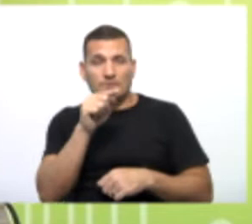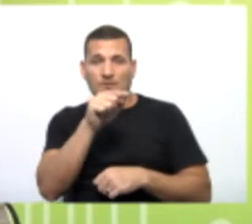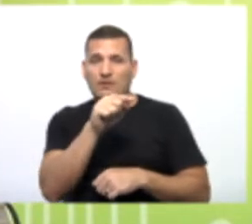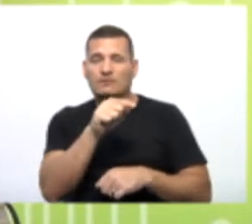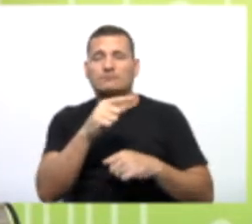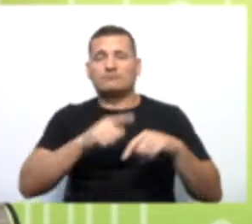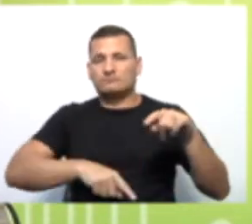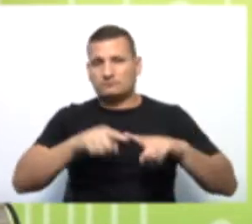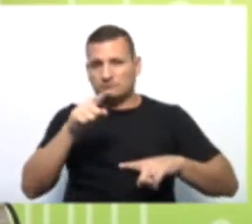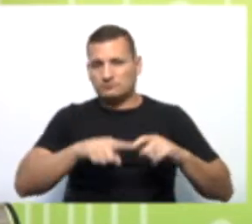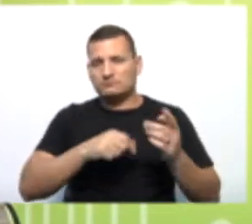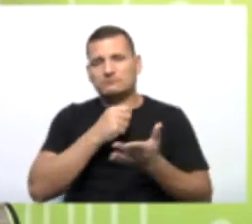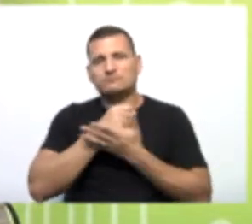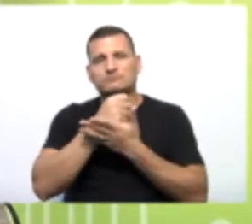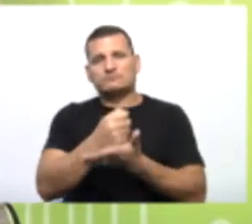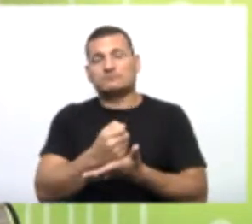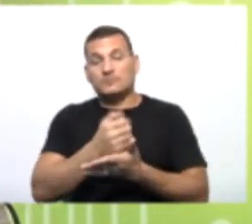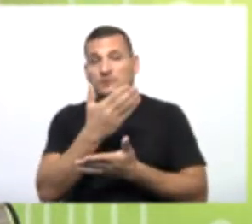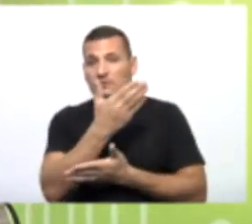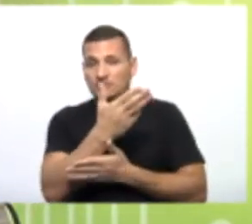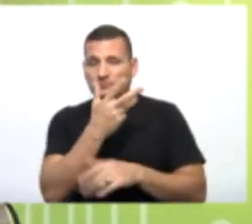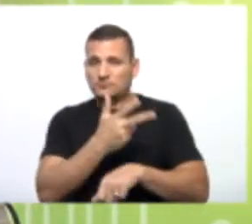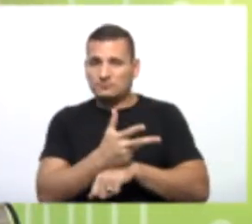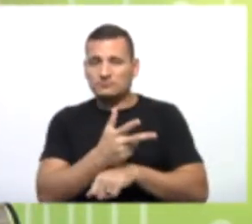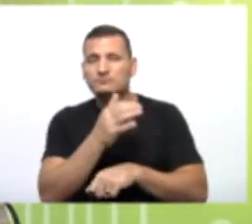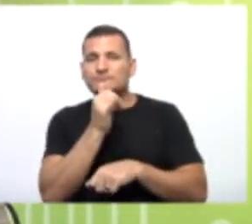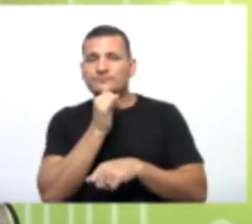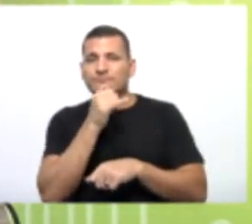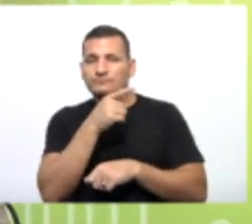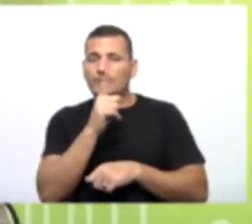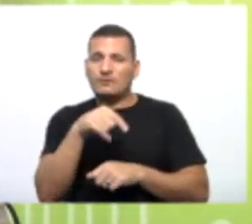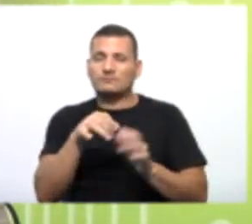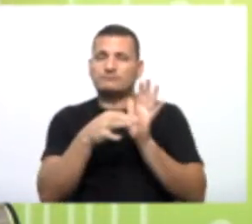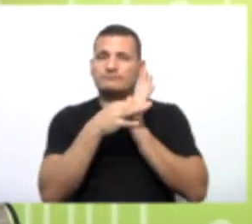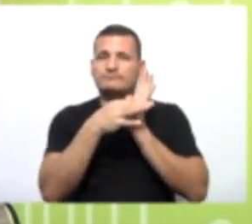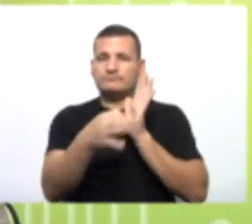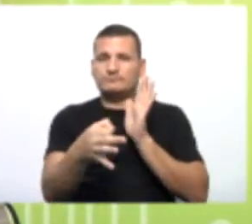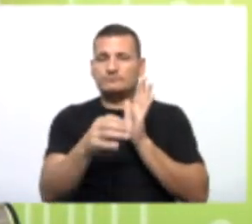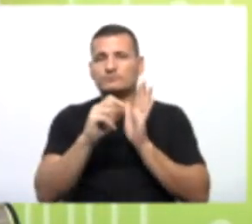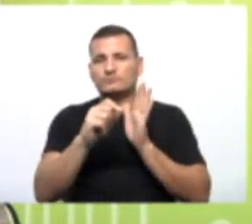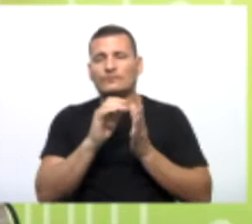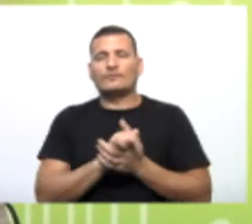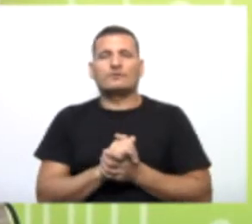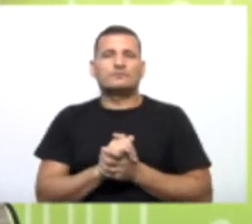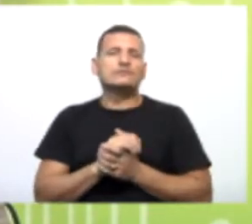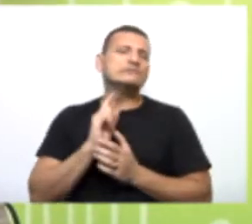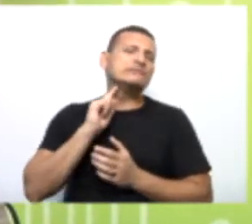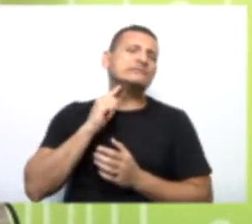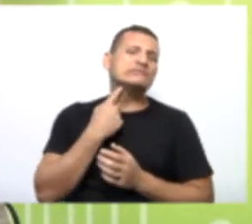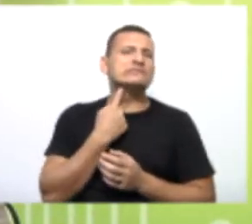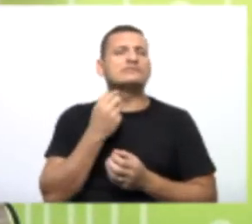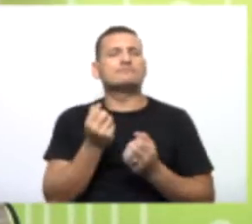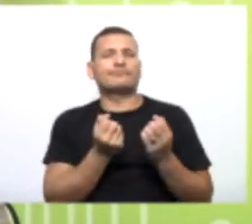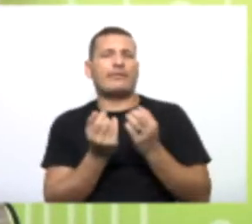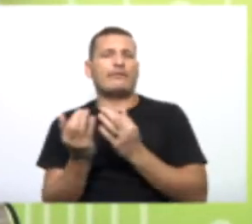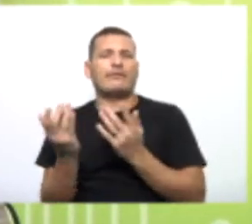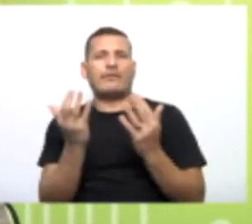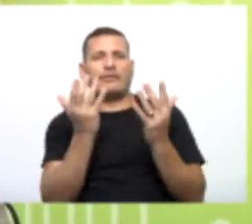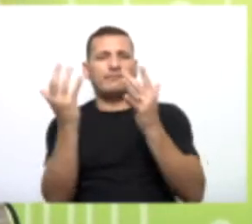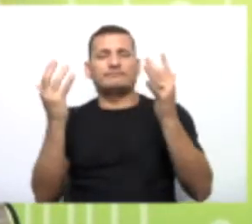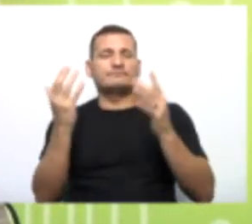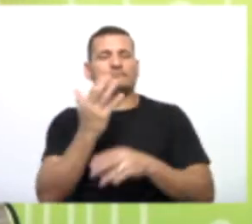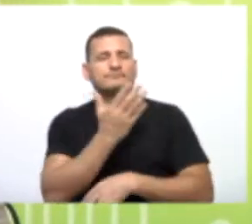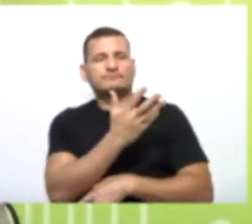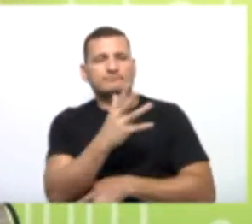no material de apoio. Esse daqui, por exemplo, é uma sugestão. Poluição, as suas consequências, meio ambiente, tá